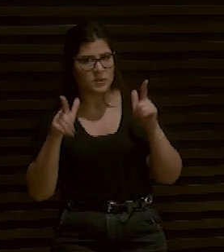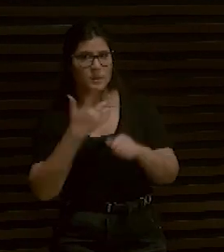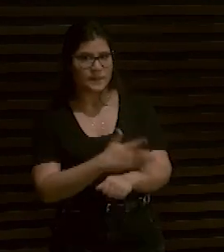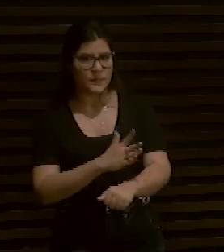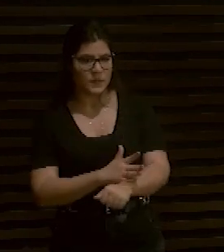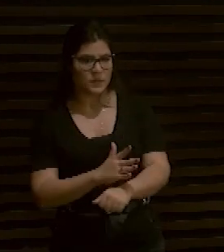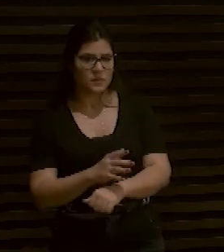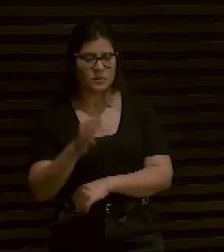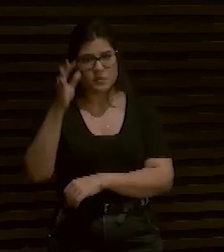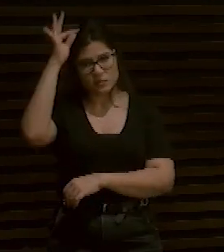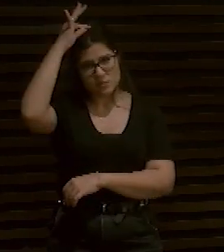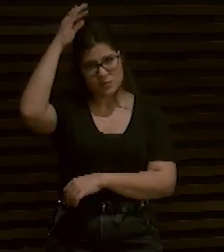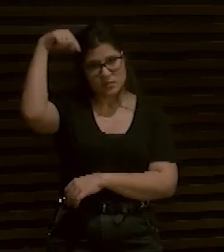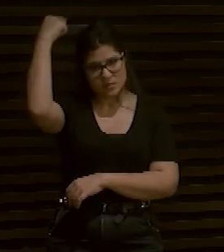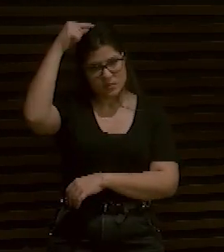a vida cristã?